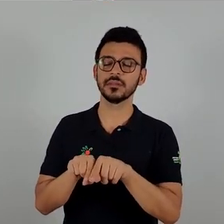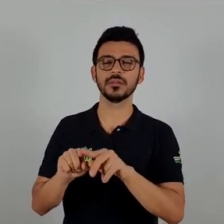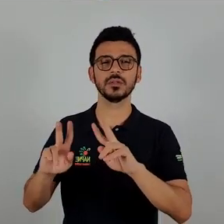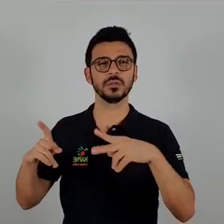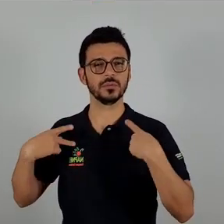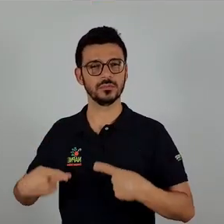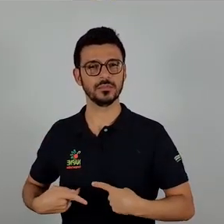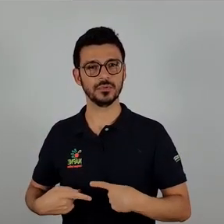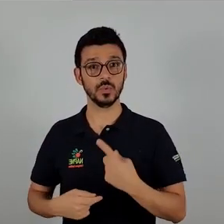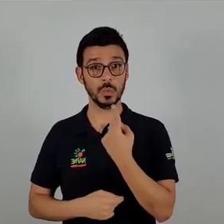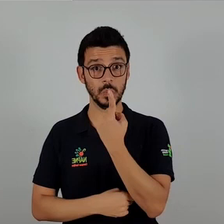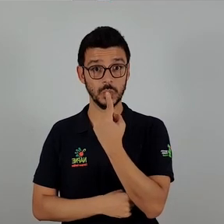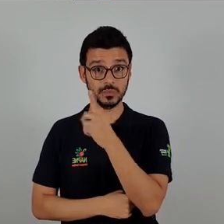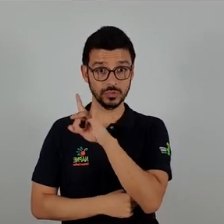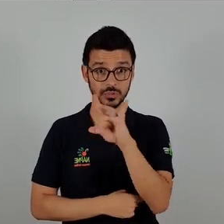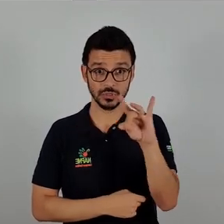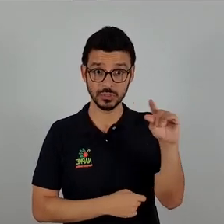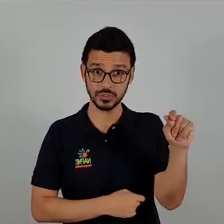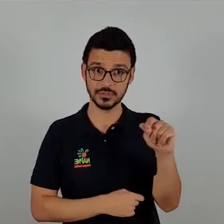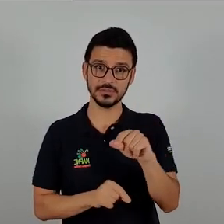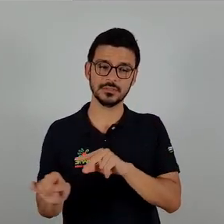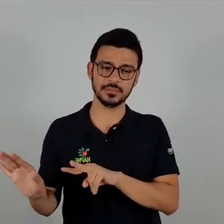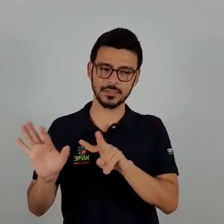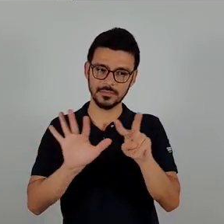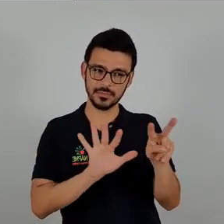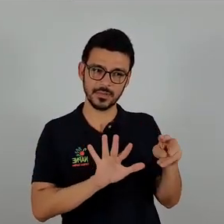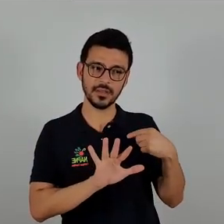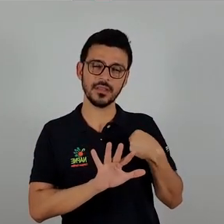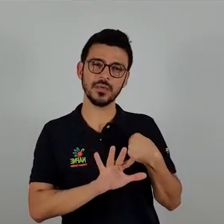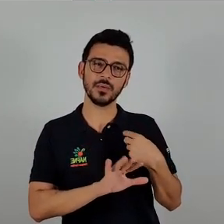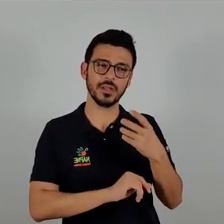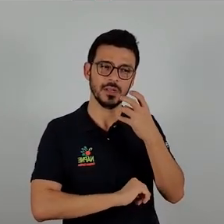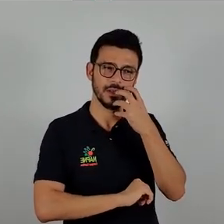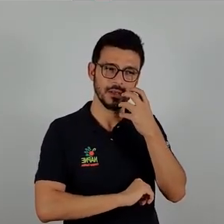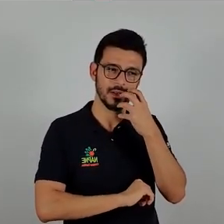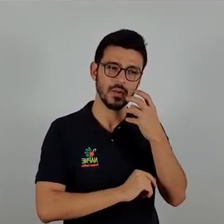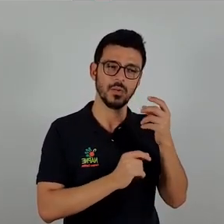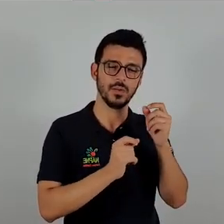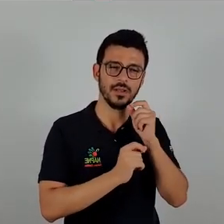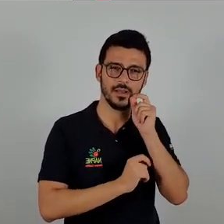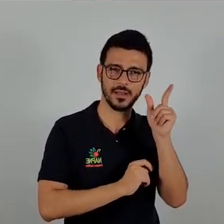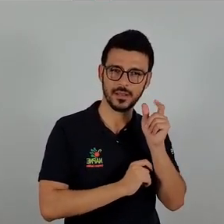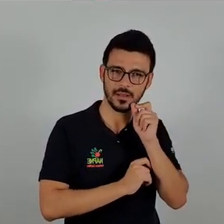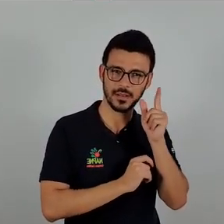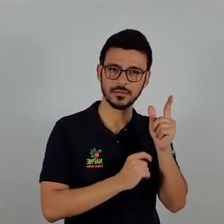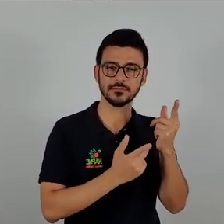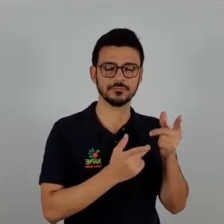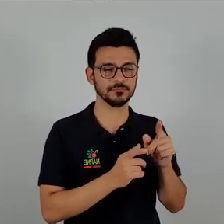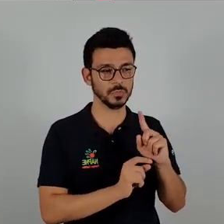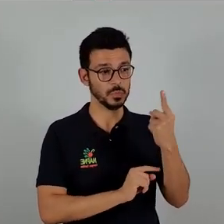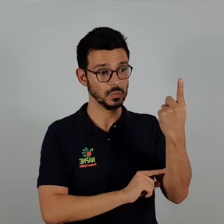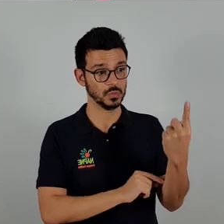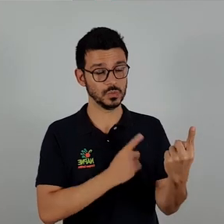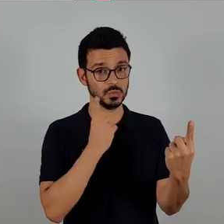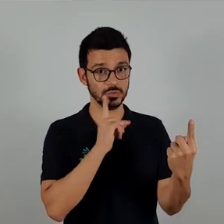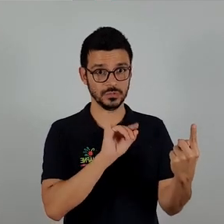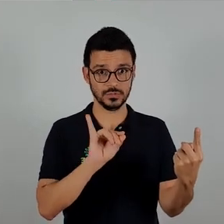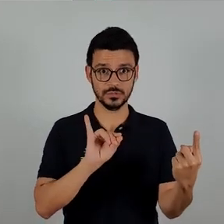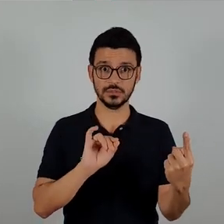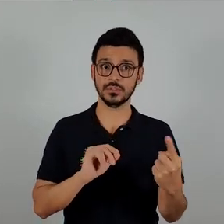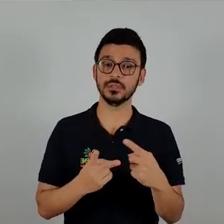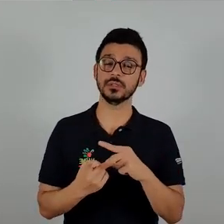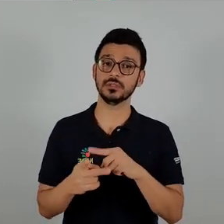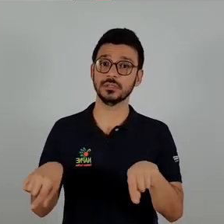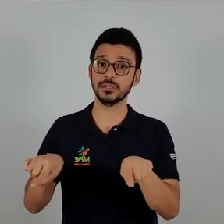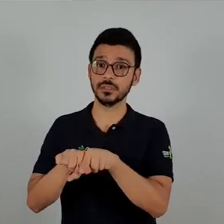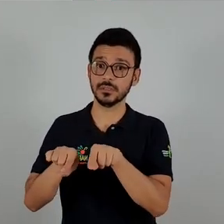Resultados extraordinários. Eu devo ter alunos nossos aqui, né, que podem servir de prova aí para ver o que a gente pega nos cursos aí,